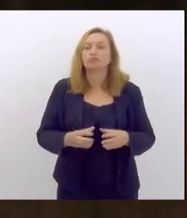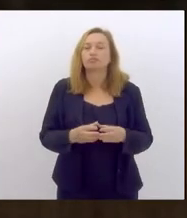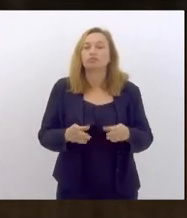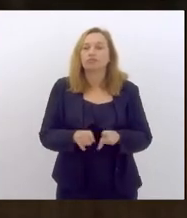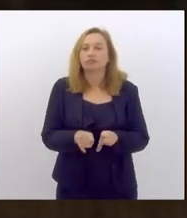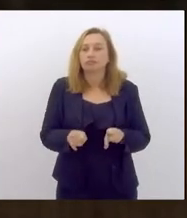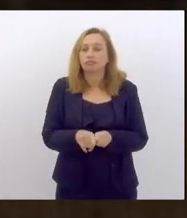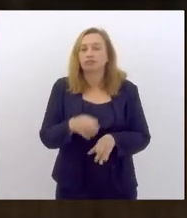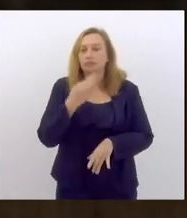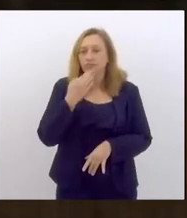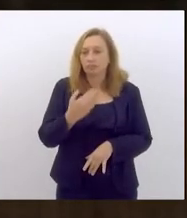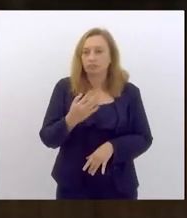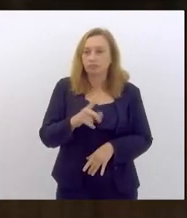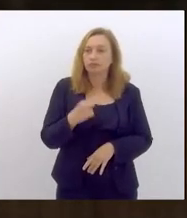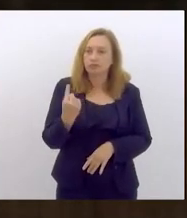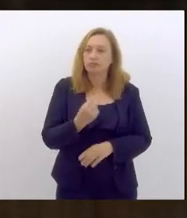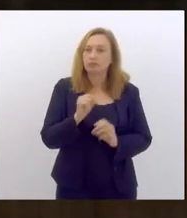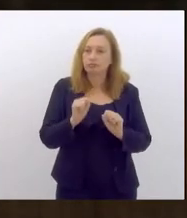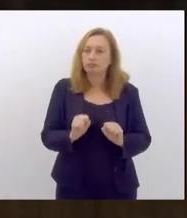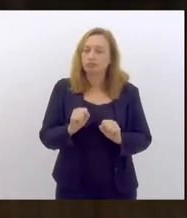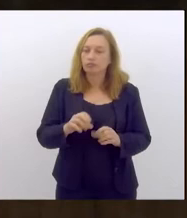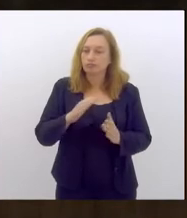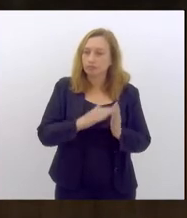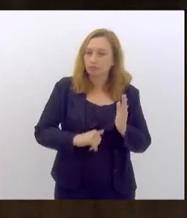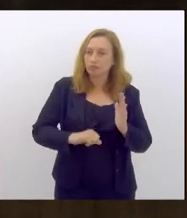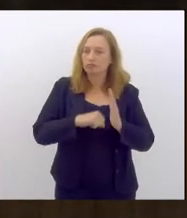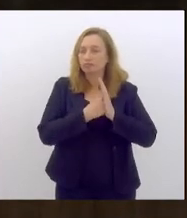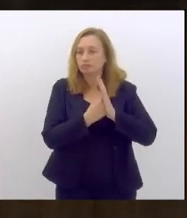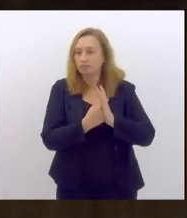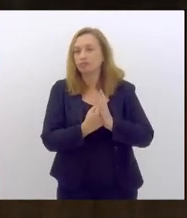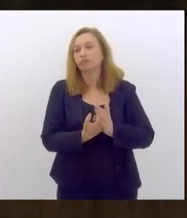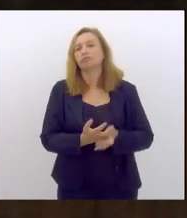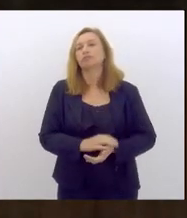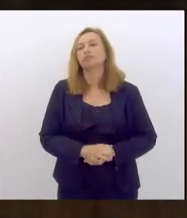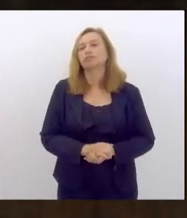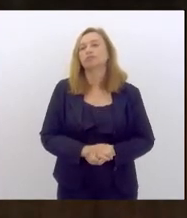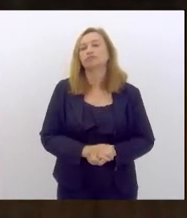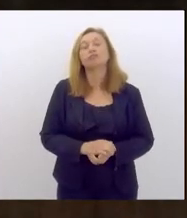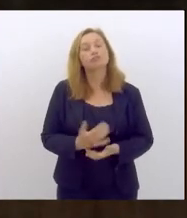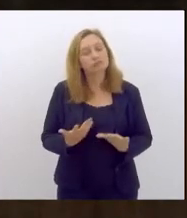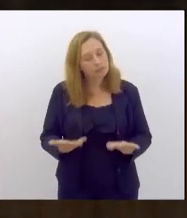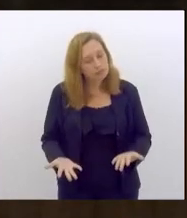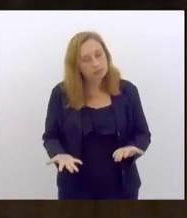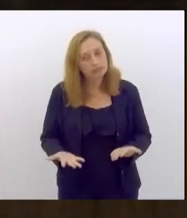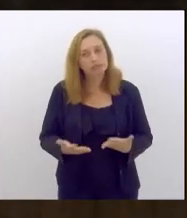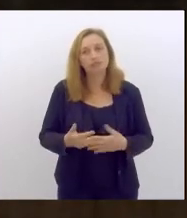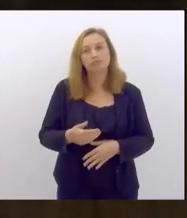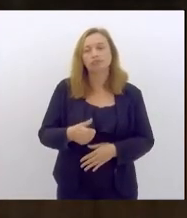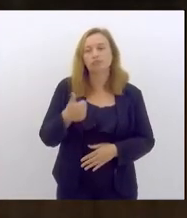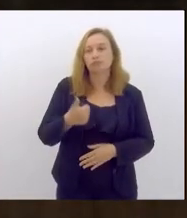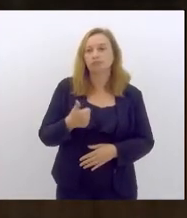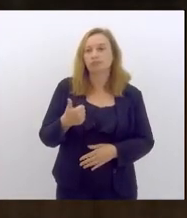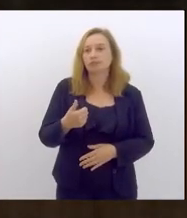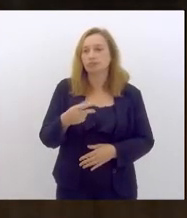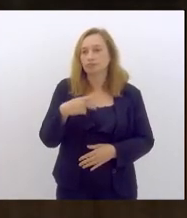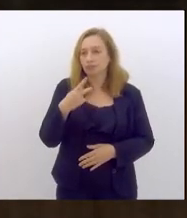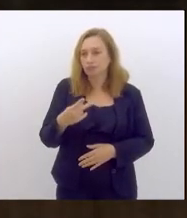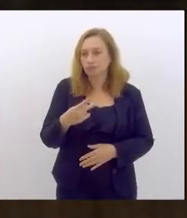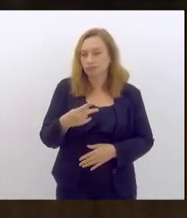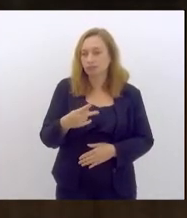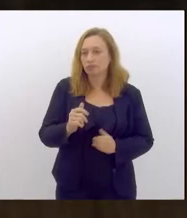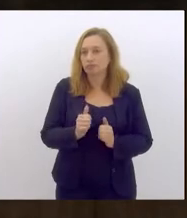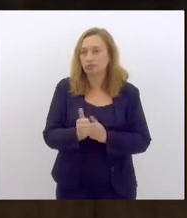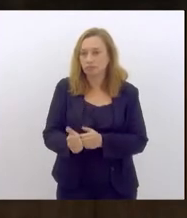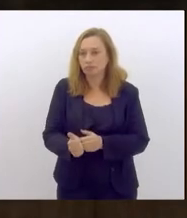pediu para que a gente pudesse estar derrubando o veto. Então, primeiro, queria me dirigir a esse